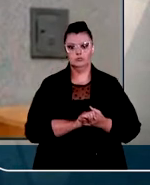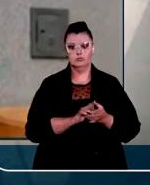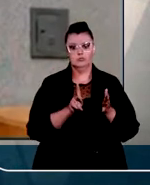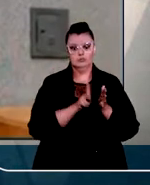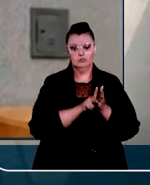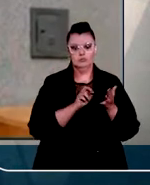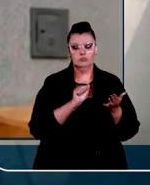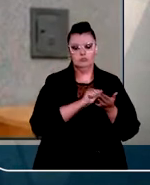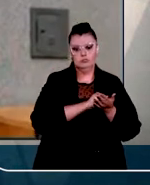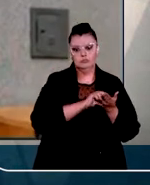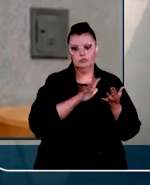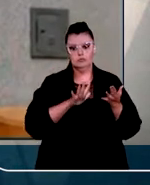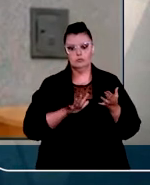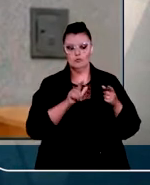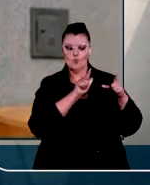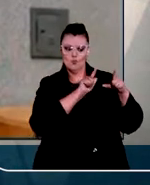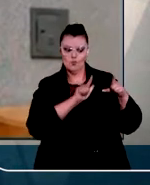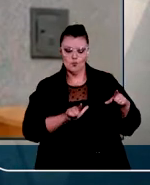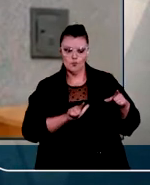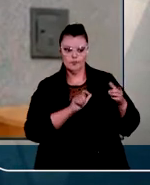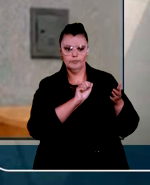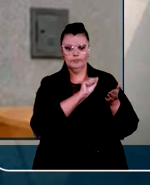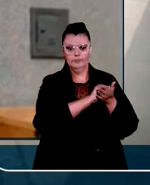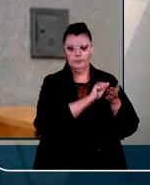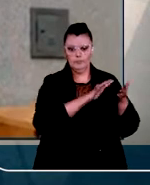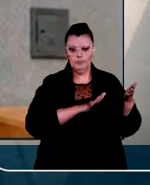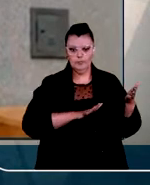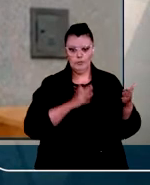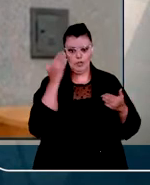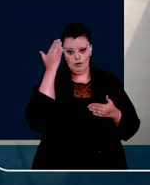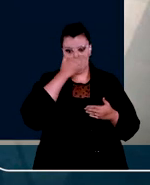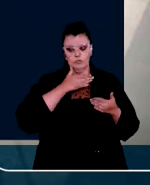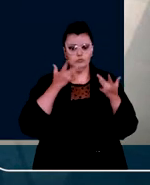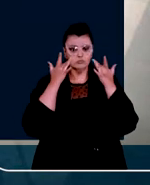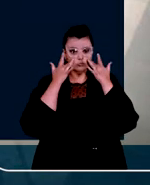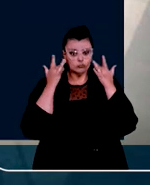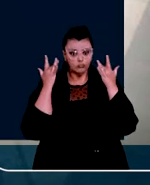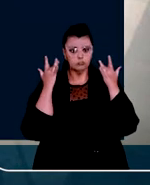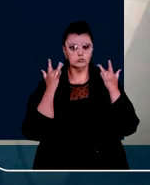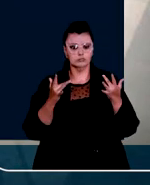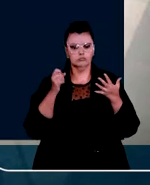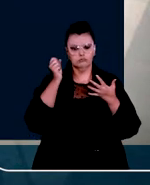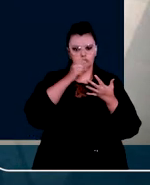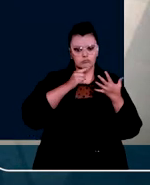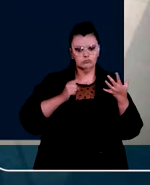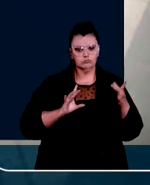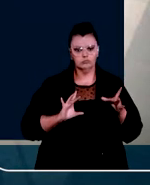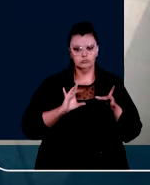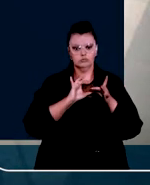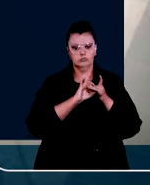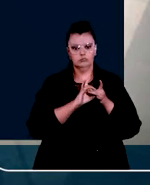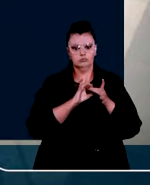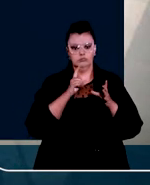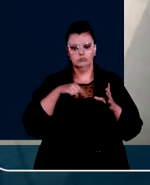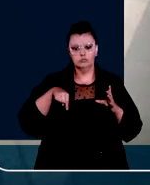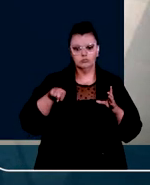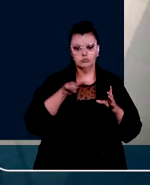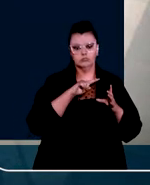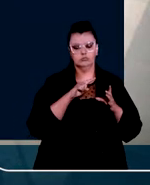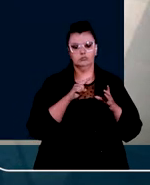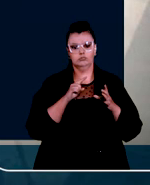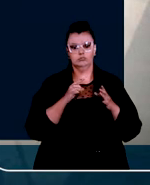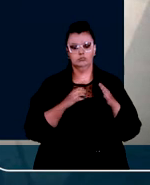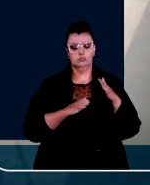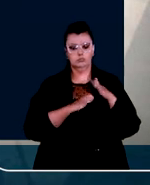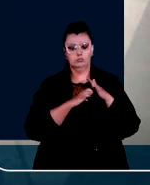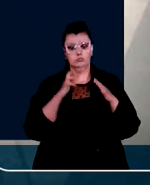originalidade da prova limitando-se A exigir a forma escrita a terceira turma estabeleceu que caberá o réu impugnar por meio dos